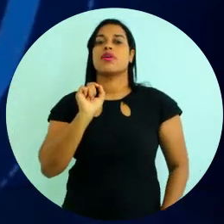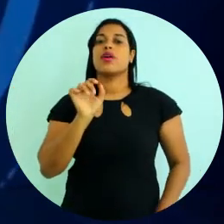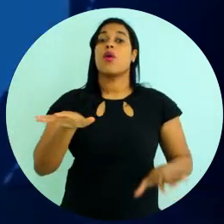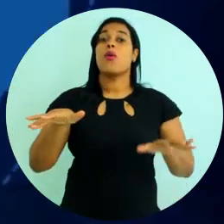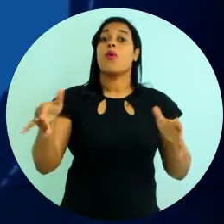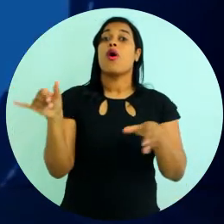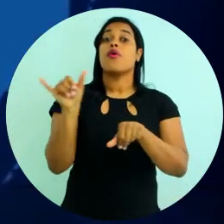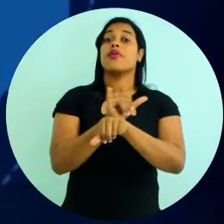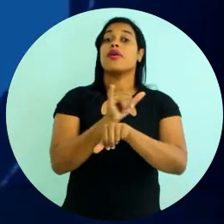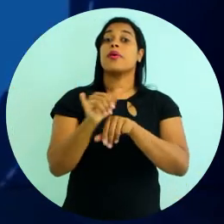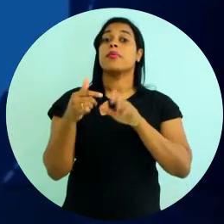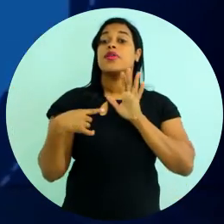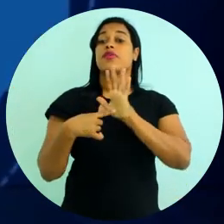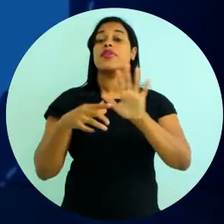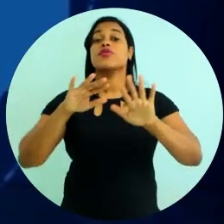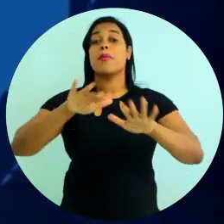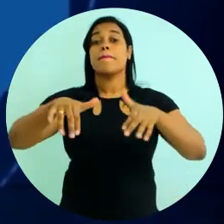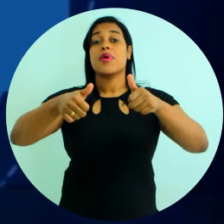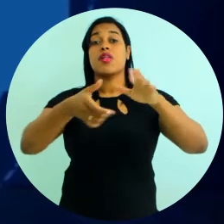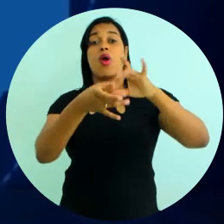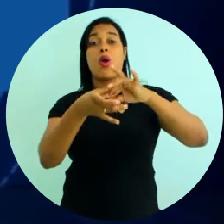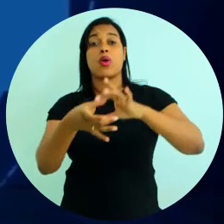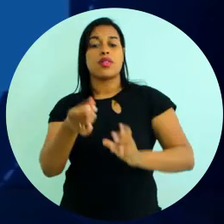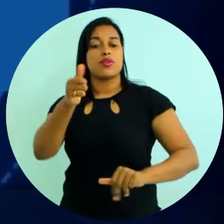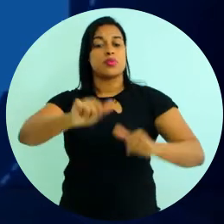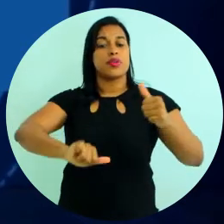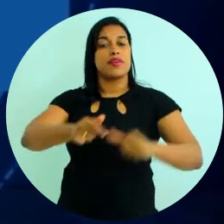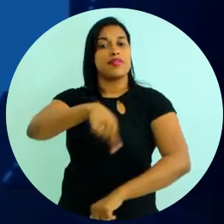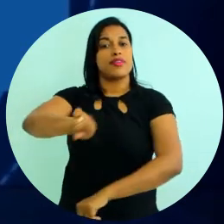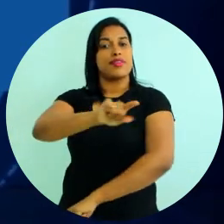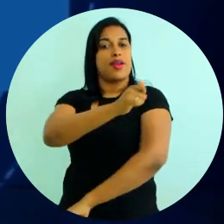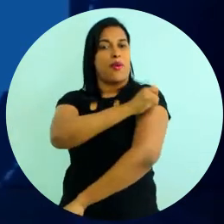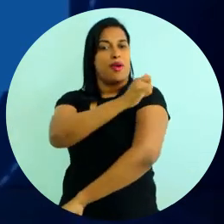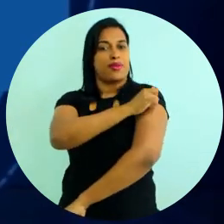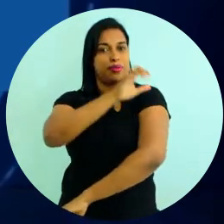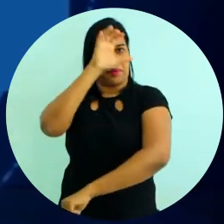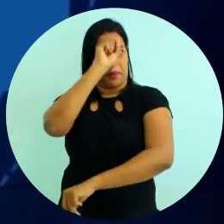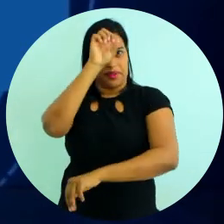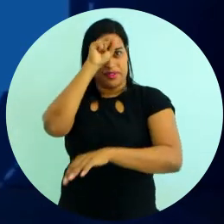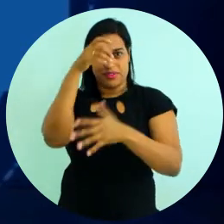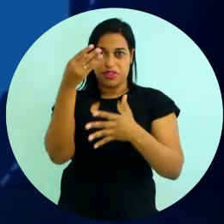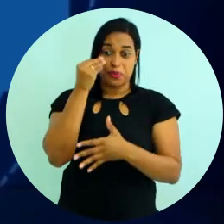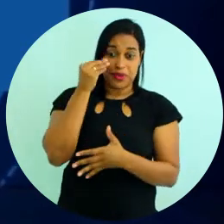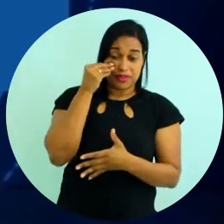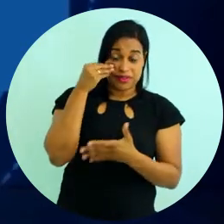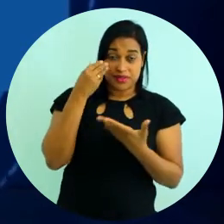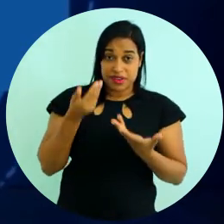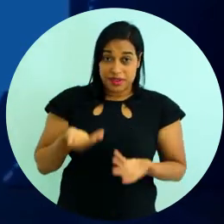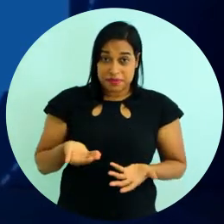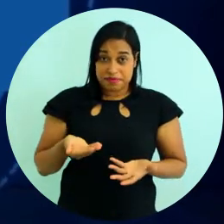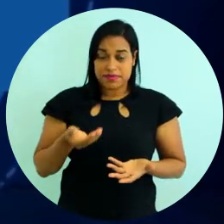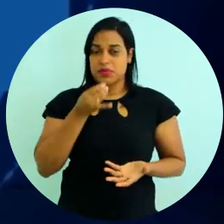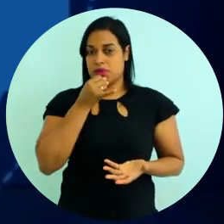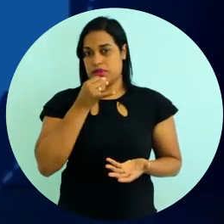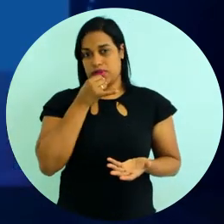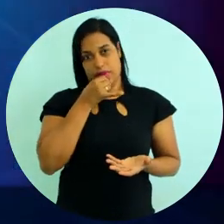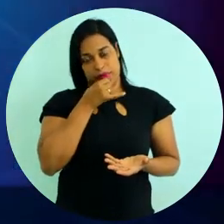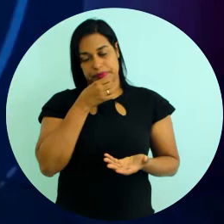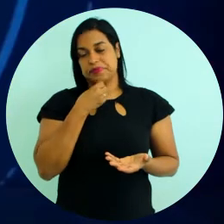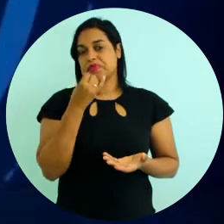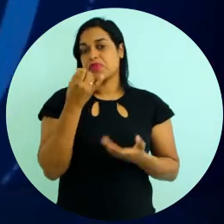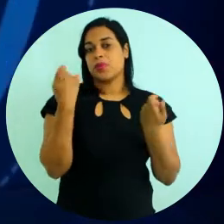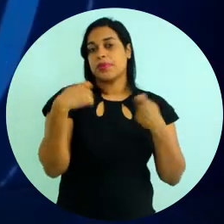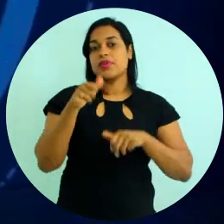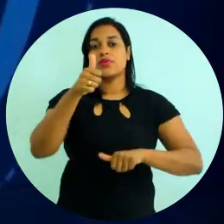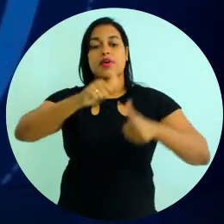adequada é: qual ferramenta oferece o melhor contexto para avaliar o desempenho dessa aprendizagem específica? Por